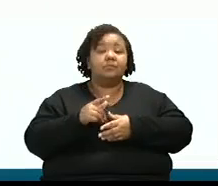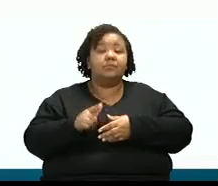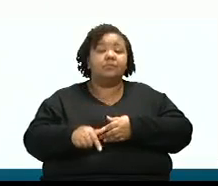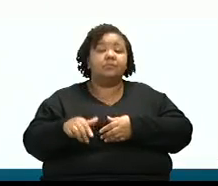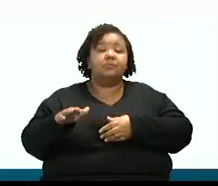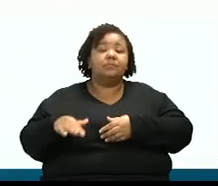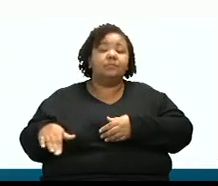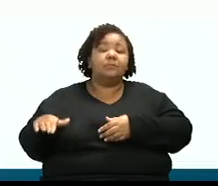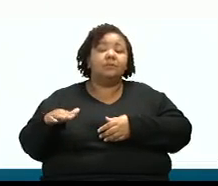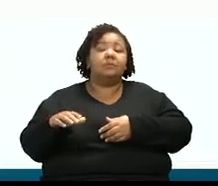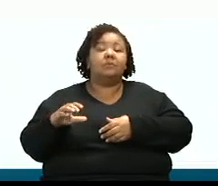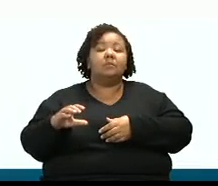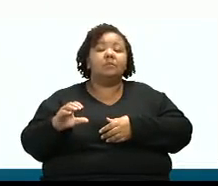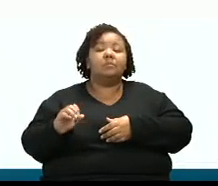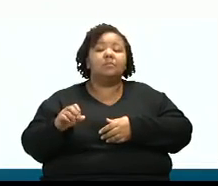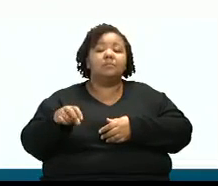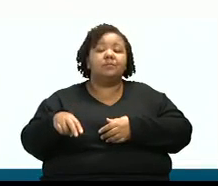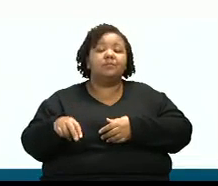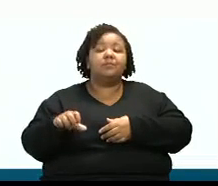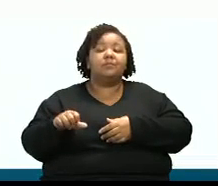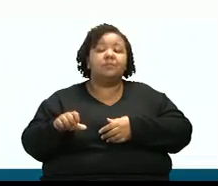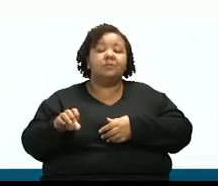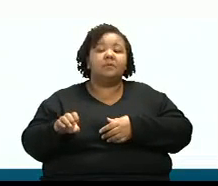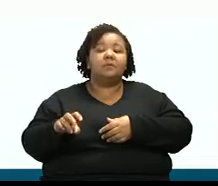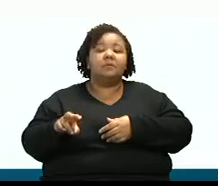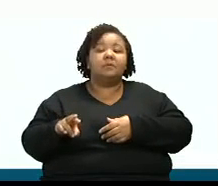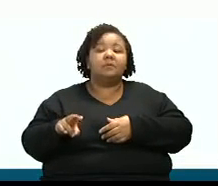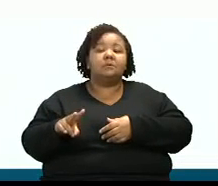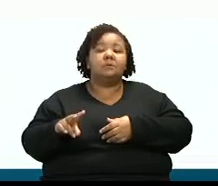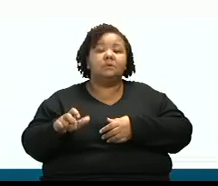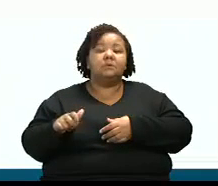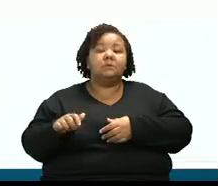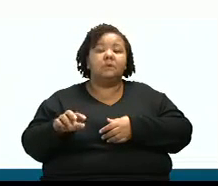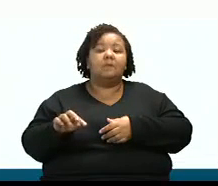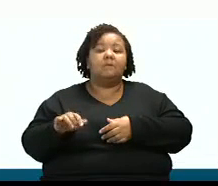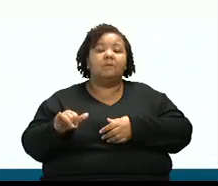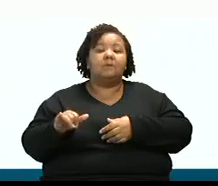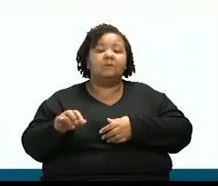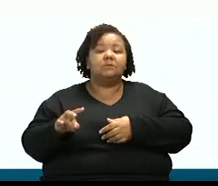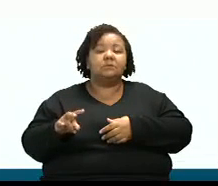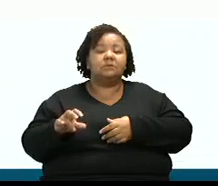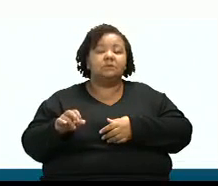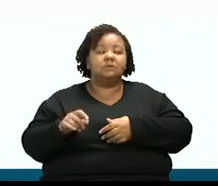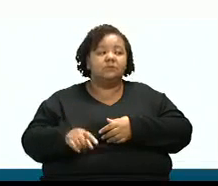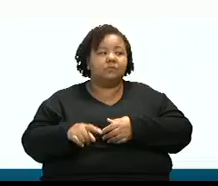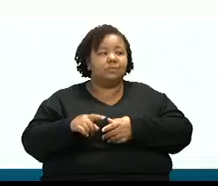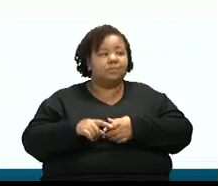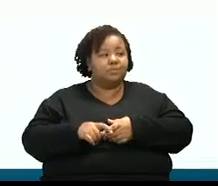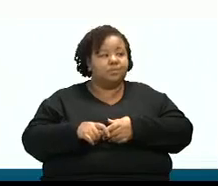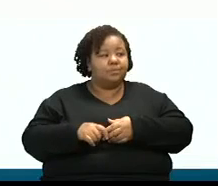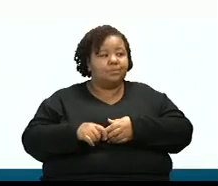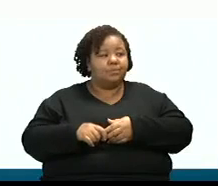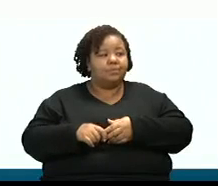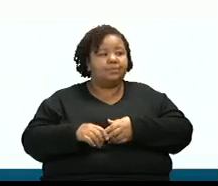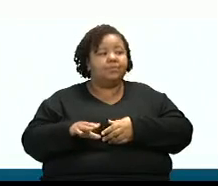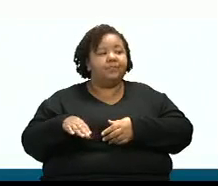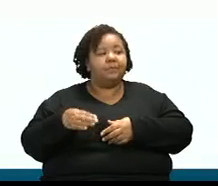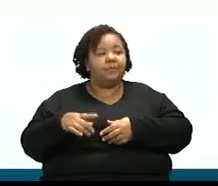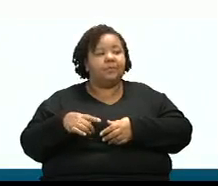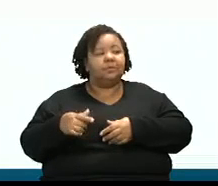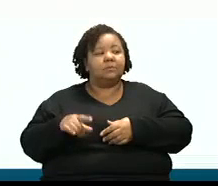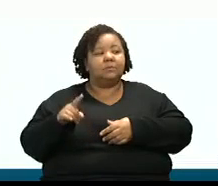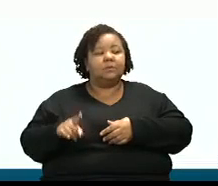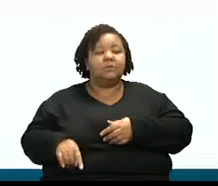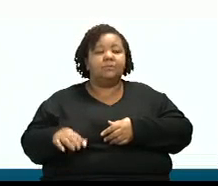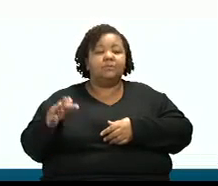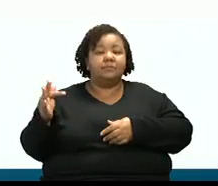campo conservativo, e nós podemos observar que existe uma relação com o campo gradiente. Quando eu tenho um